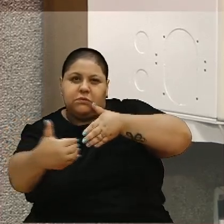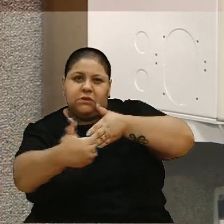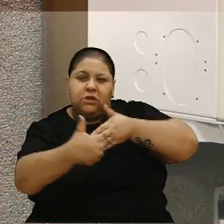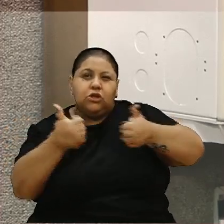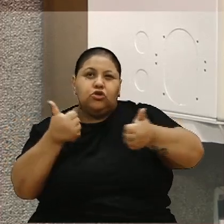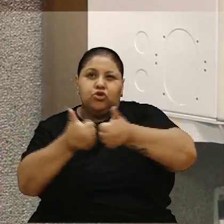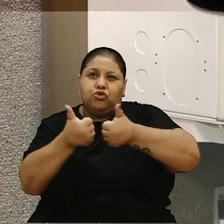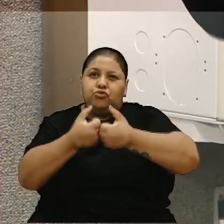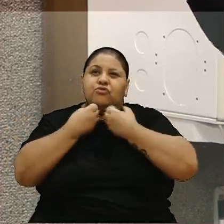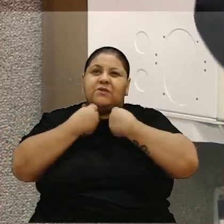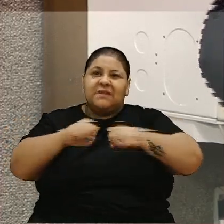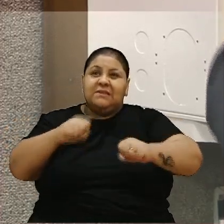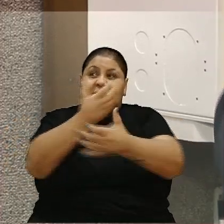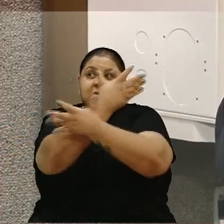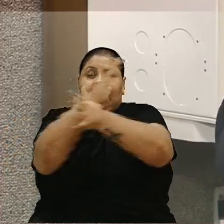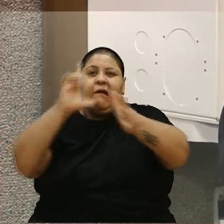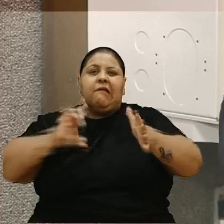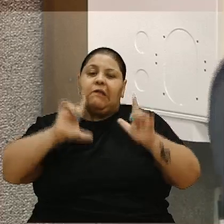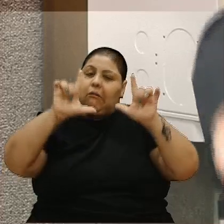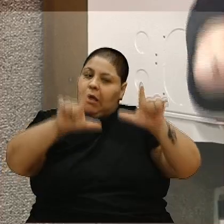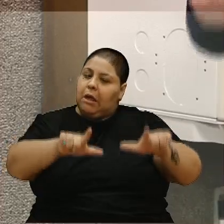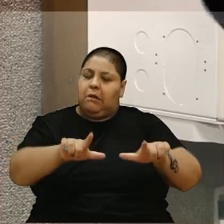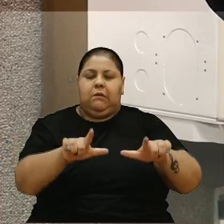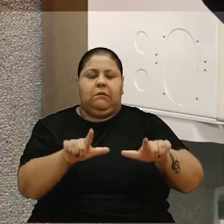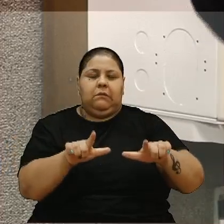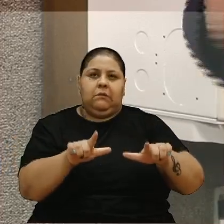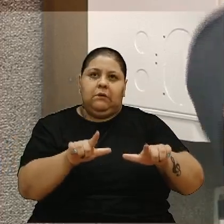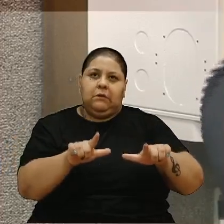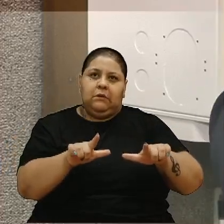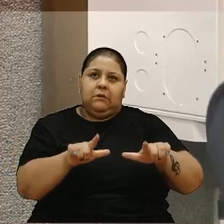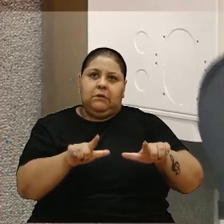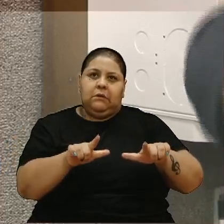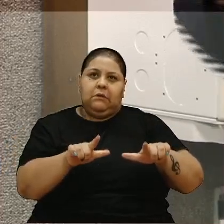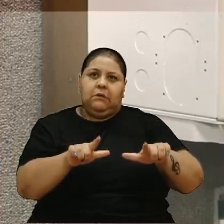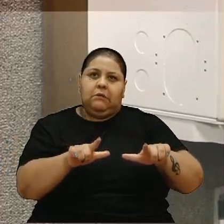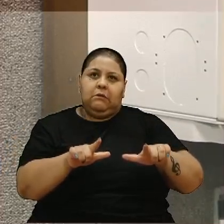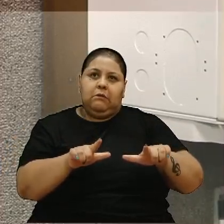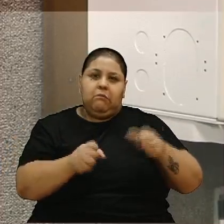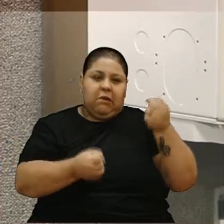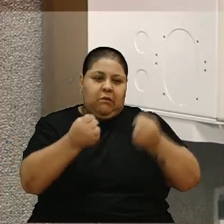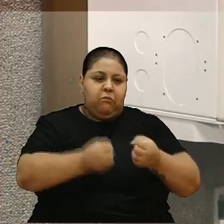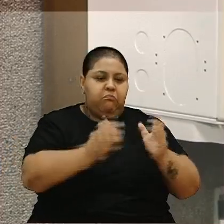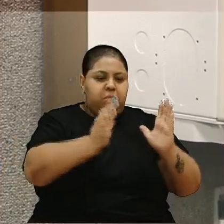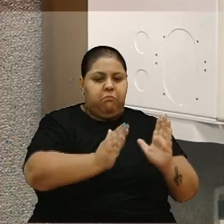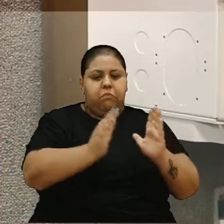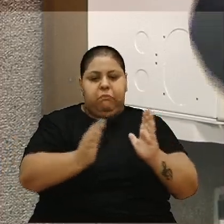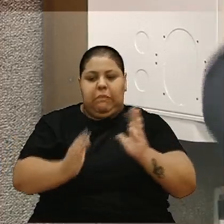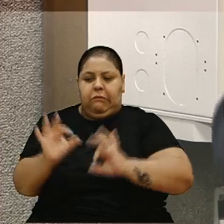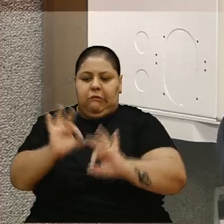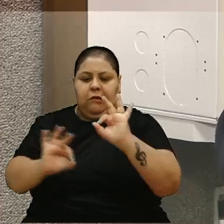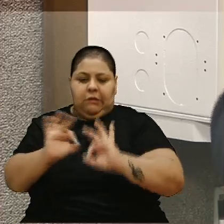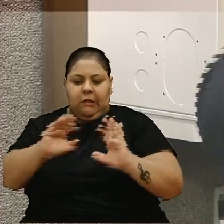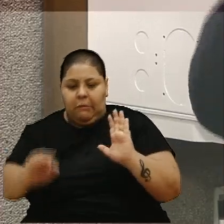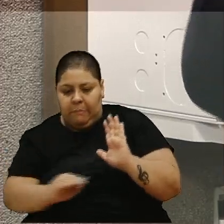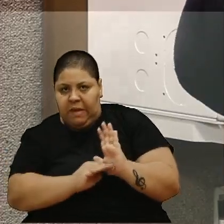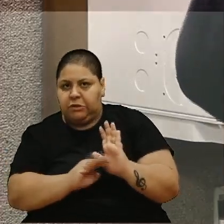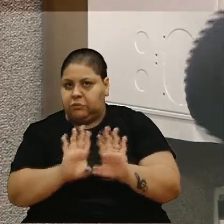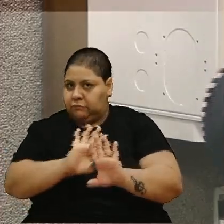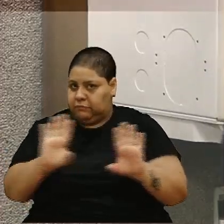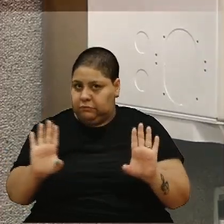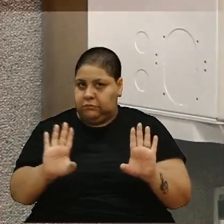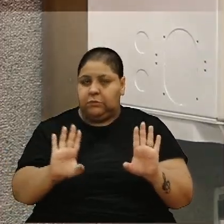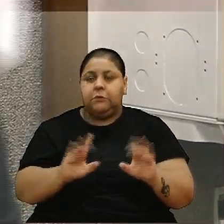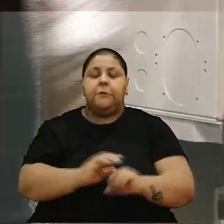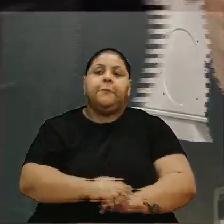Meio Ambiente. Tem espaço para as viaturas serem colocadas na parte de baixo, lá, né? Com